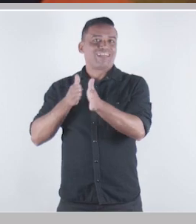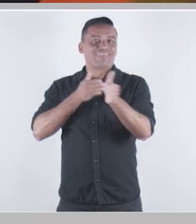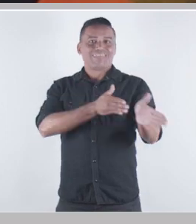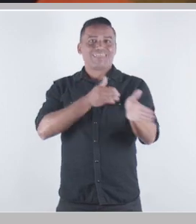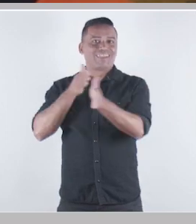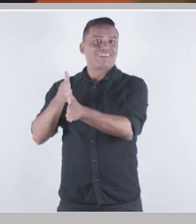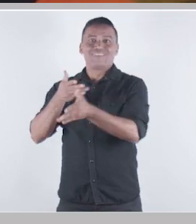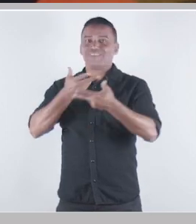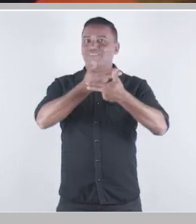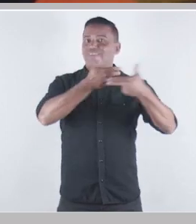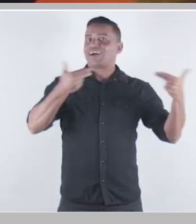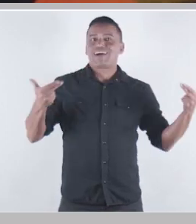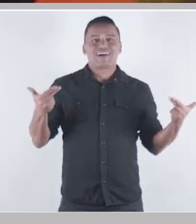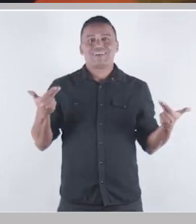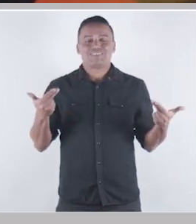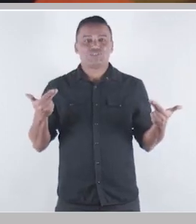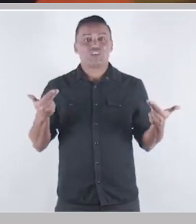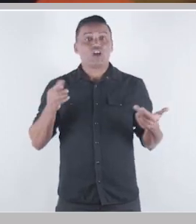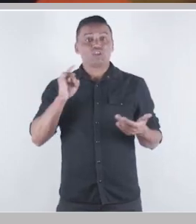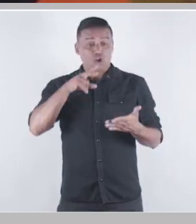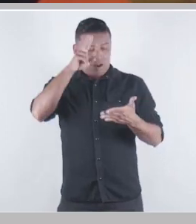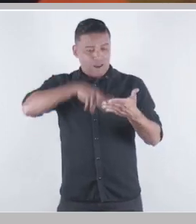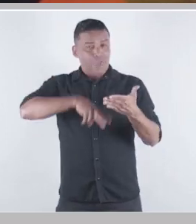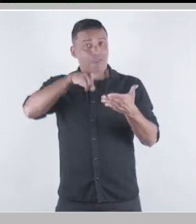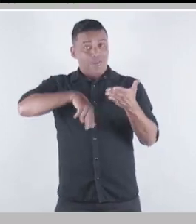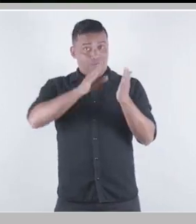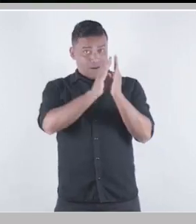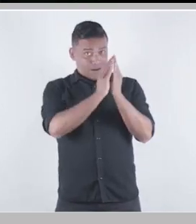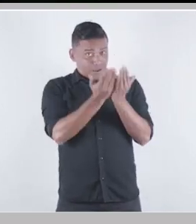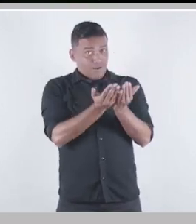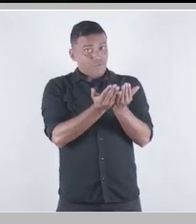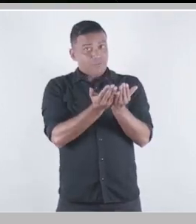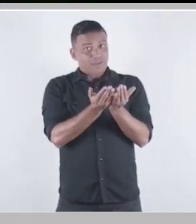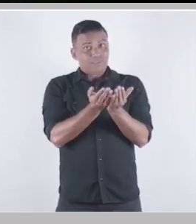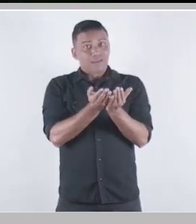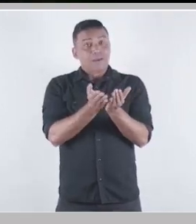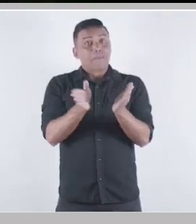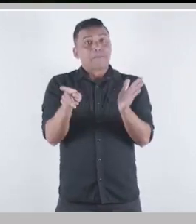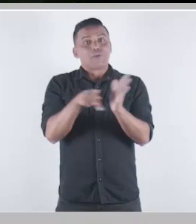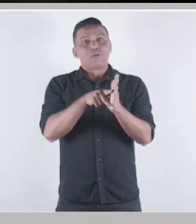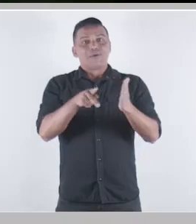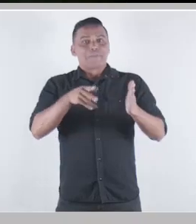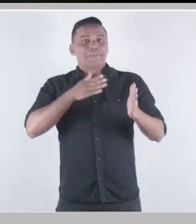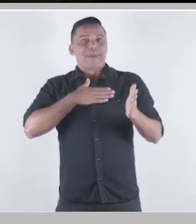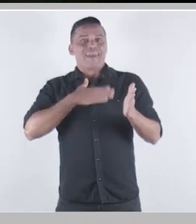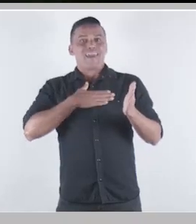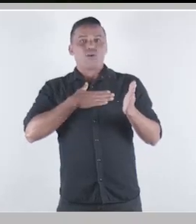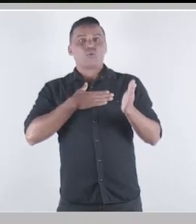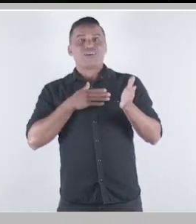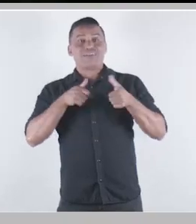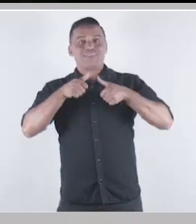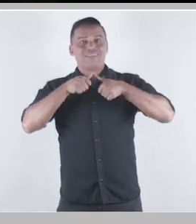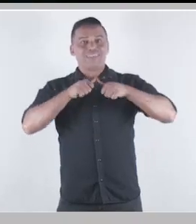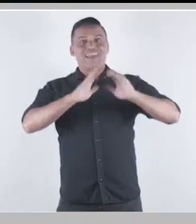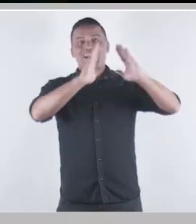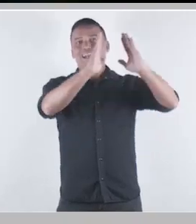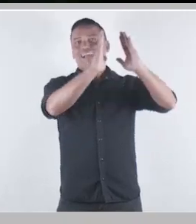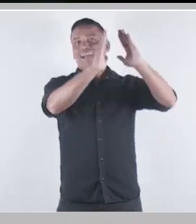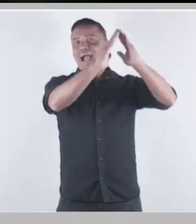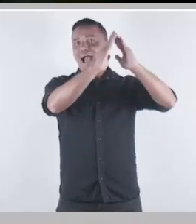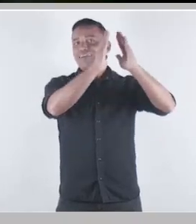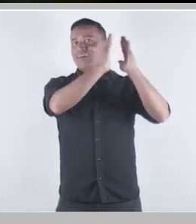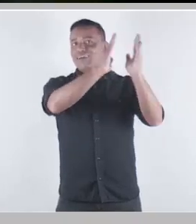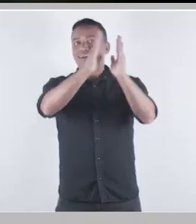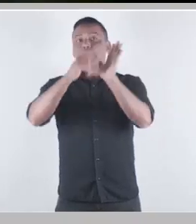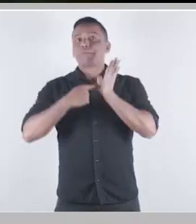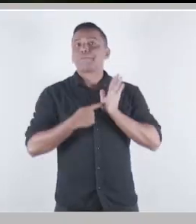só de ler o livro, né, mas de possuir, de ter na estante, assim, de mostrar, né.